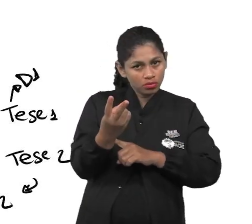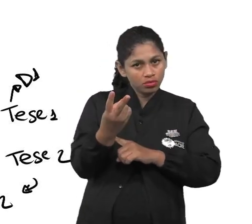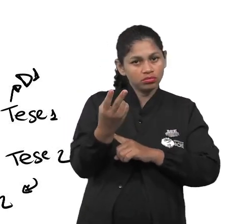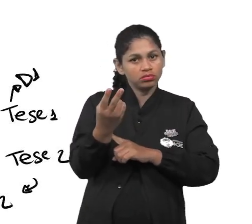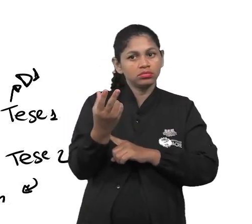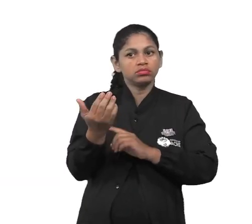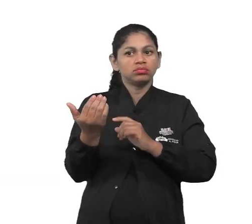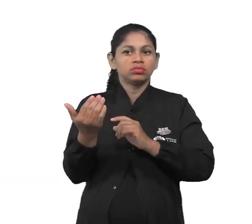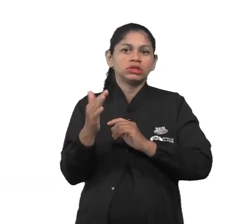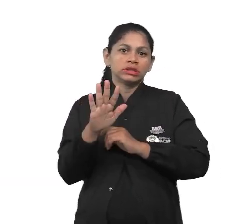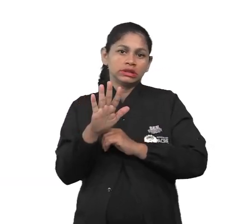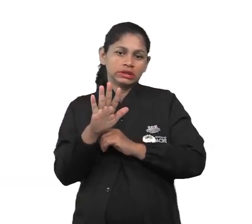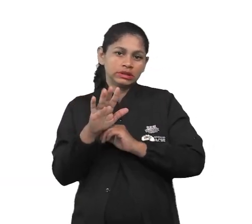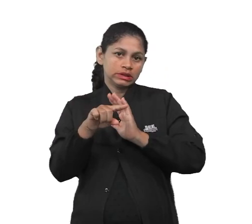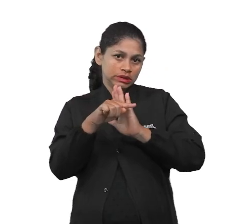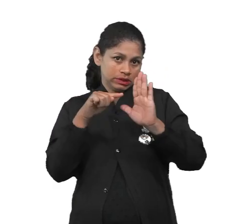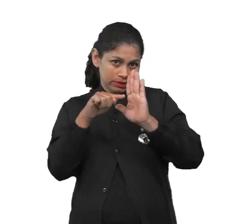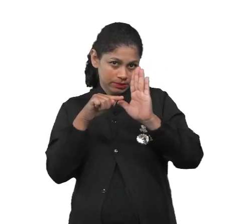minha introdução.